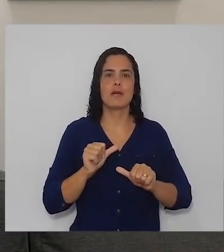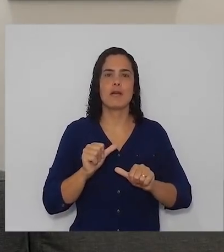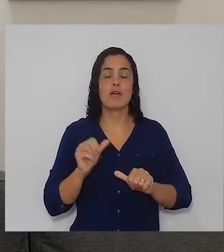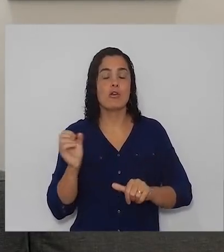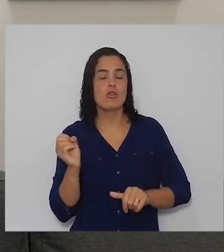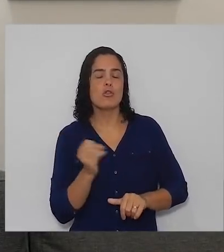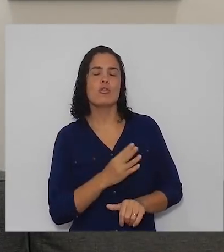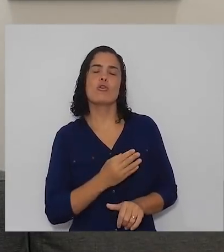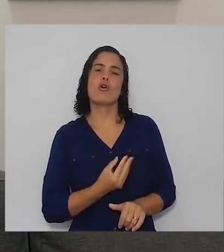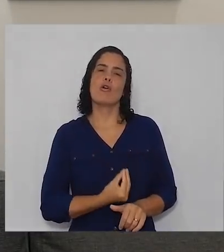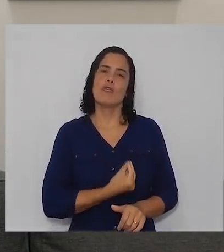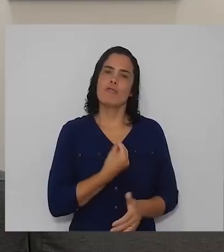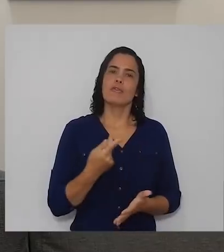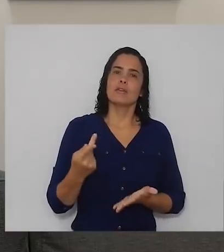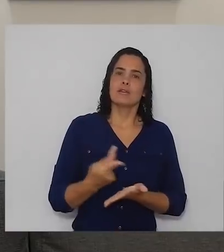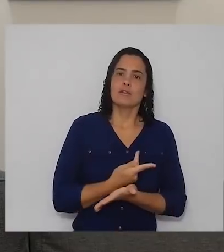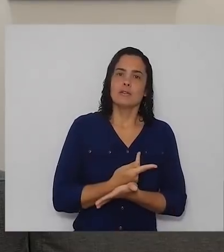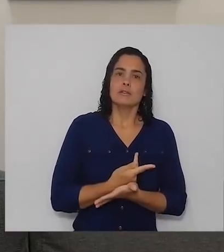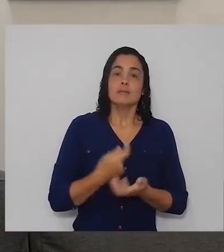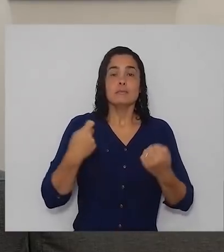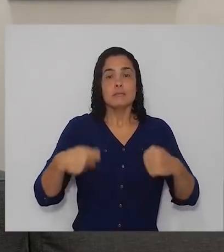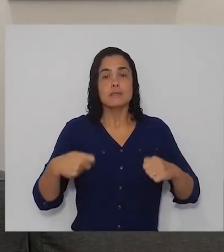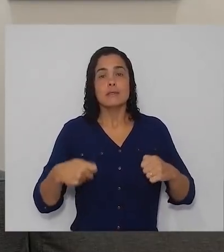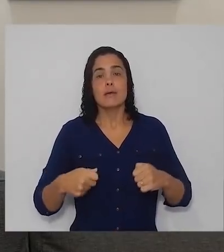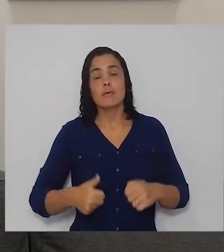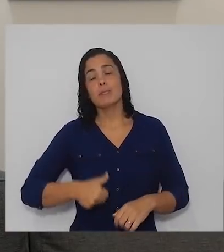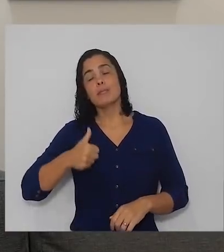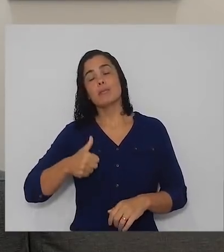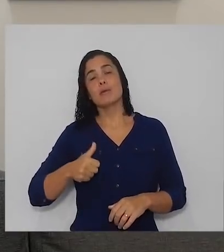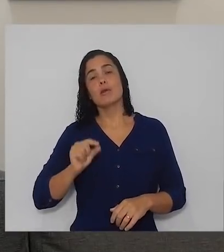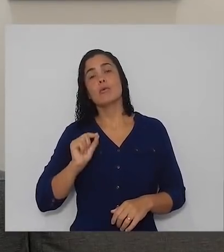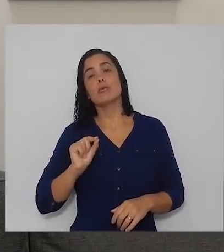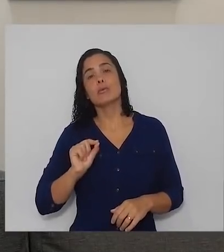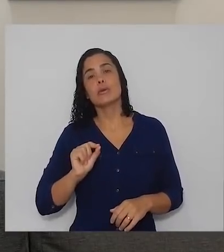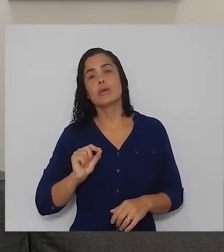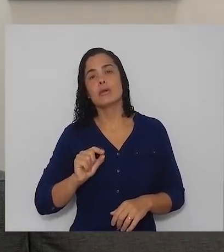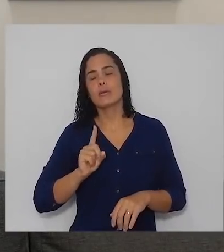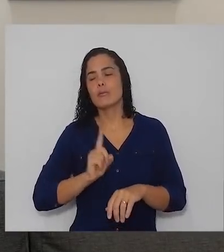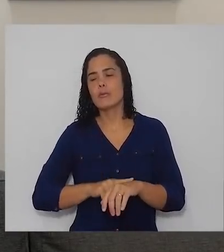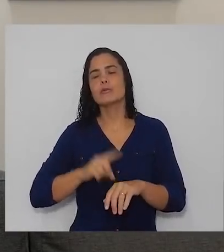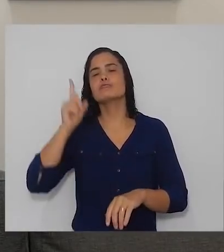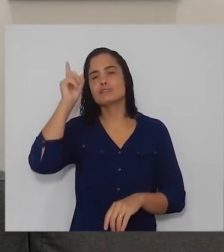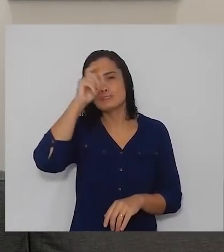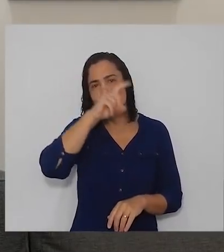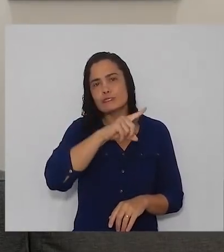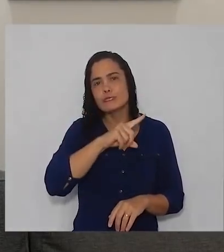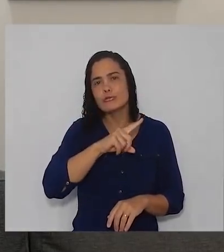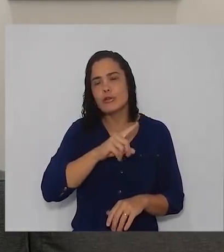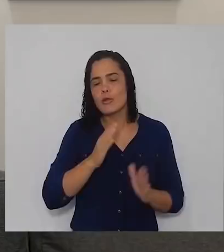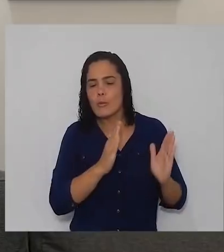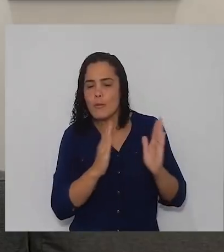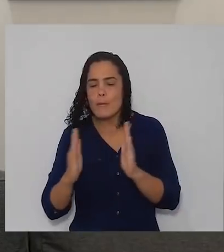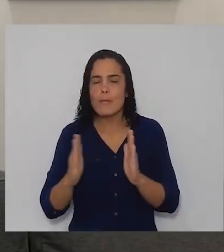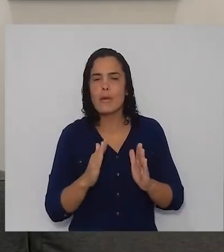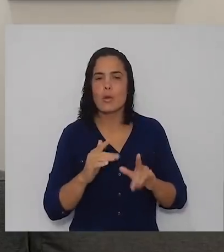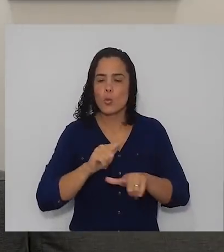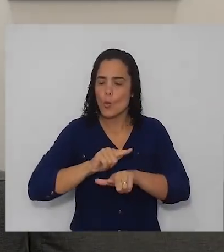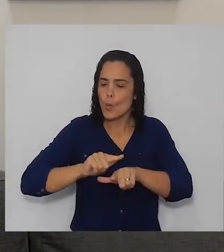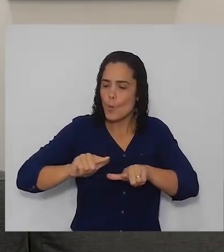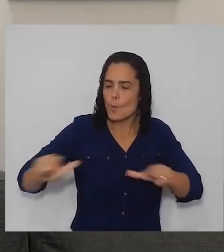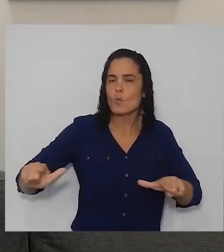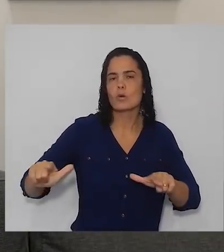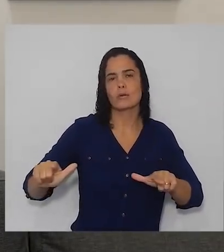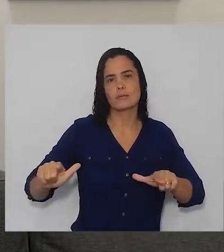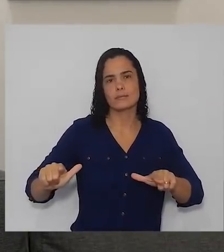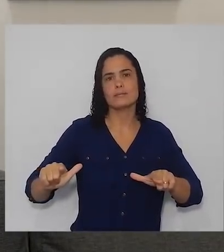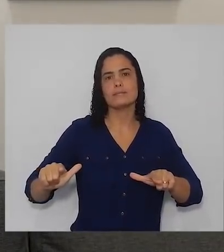a acontecer, era necessário passar por um período de seca. Porque o período de seca não cancelou os planos